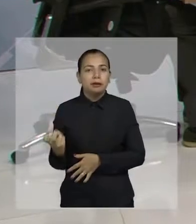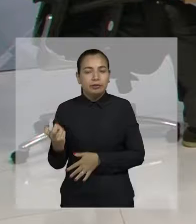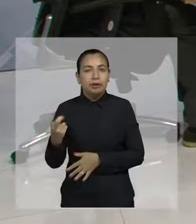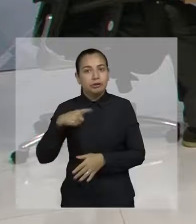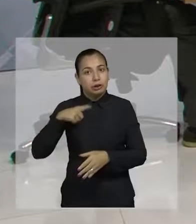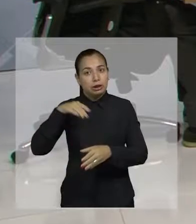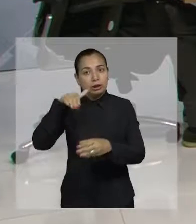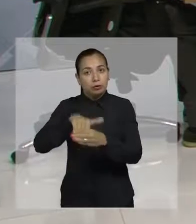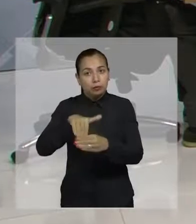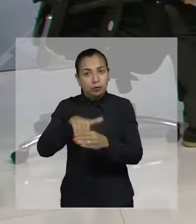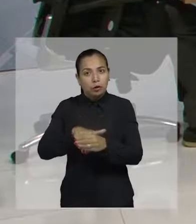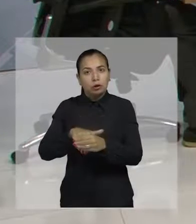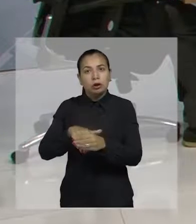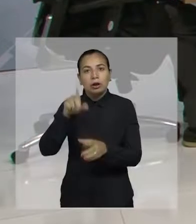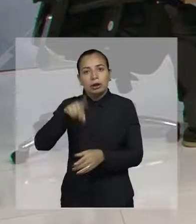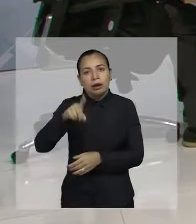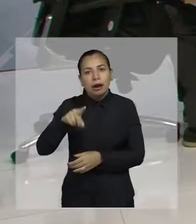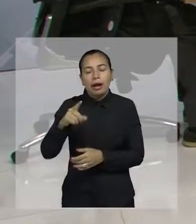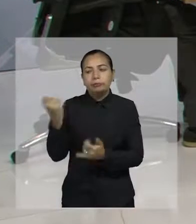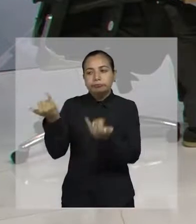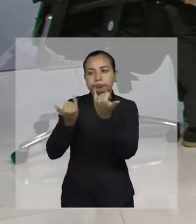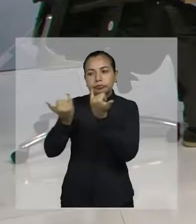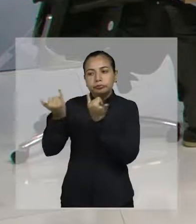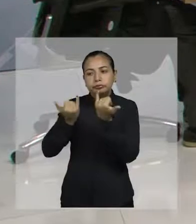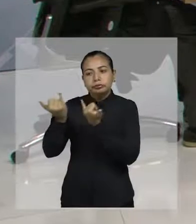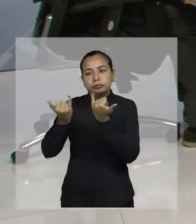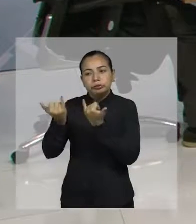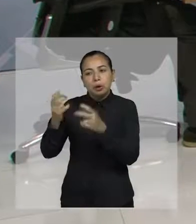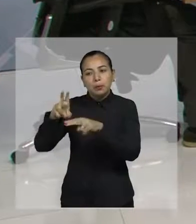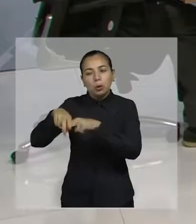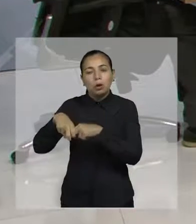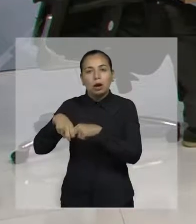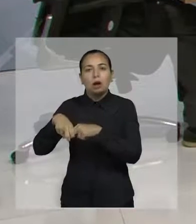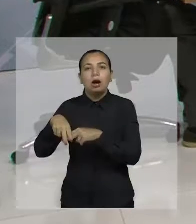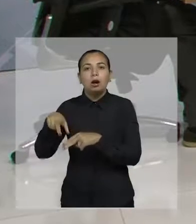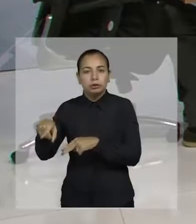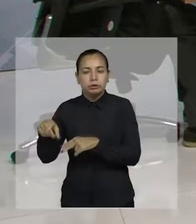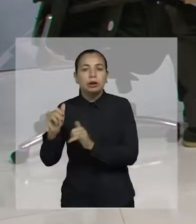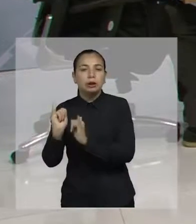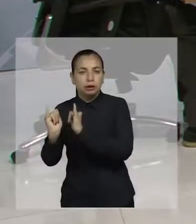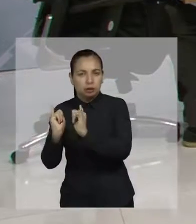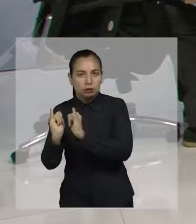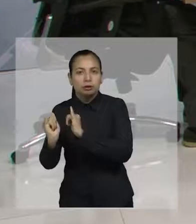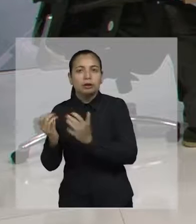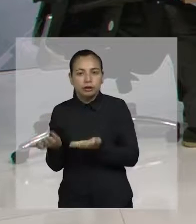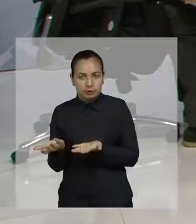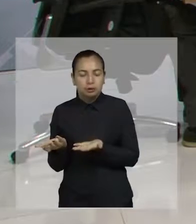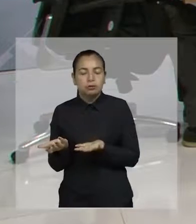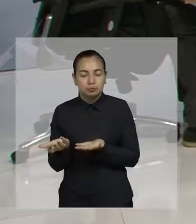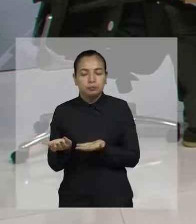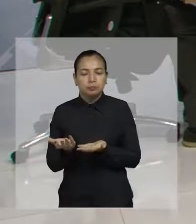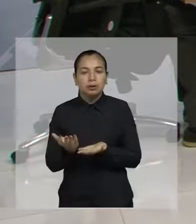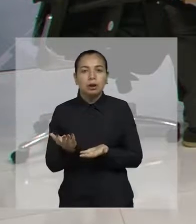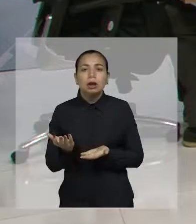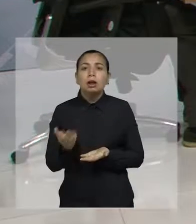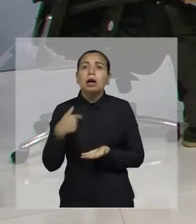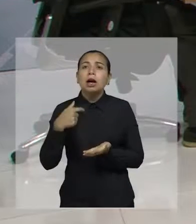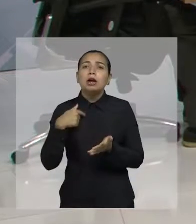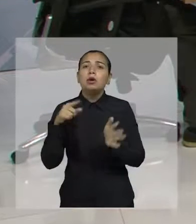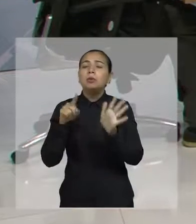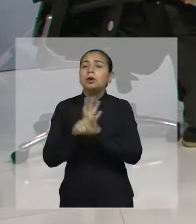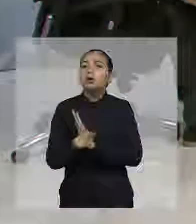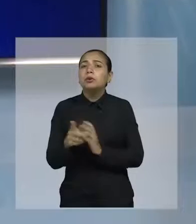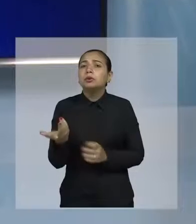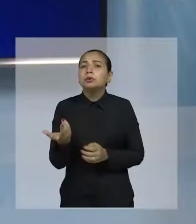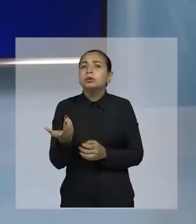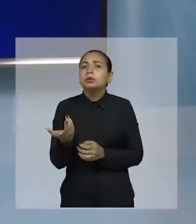uma eleição tendo esse instrumento, esse fator, diante dessas outras restrições. Até que ponto esses